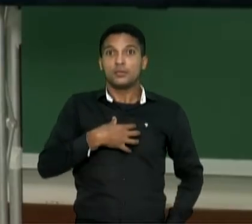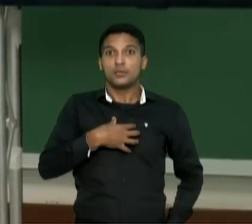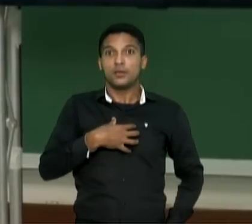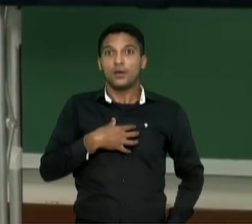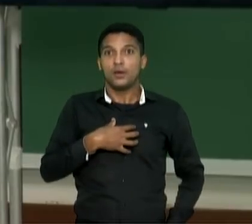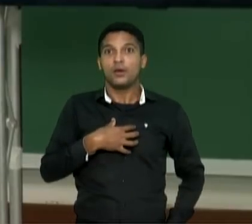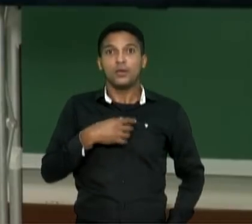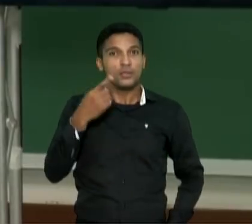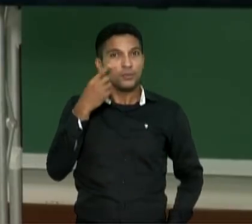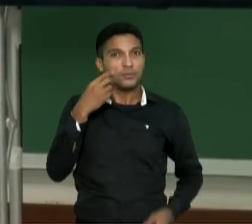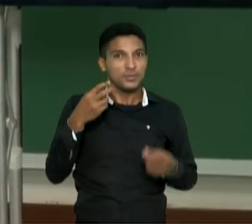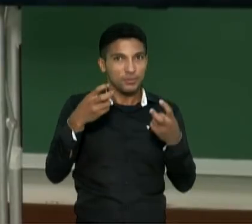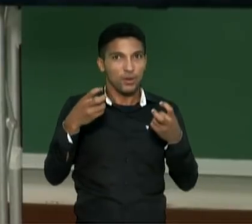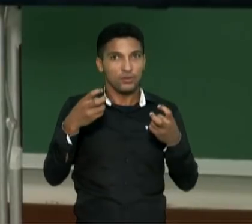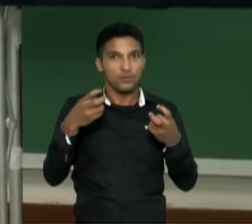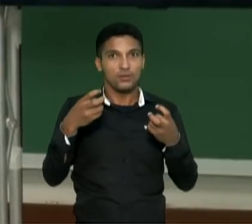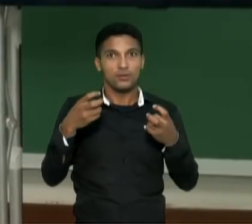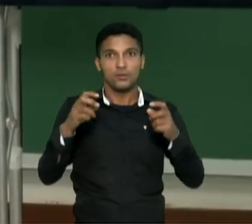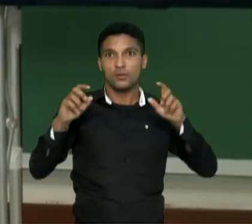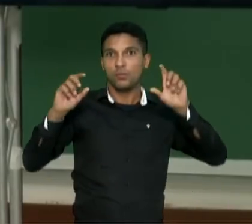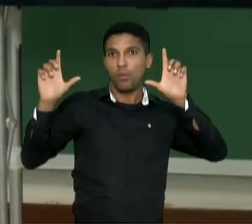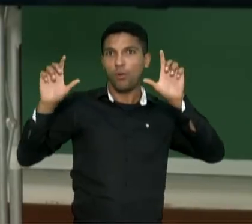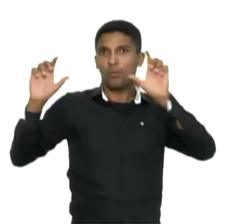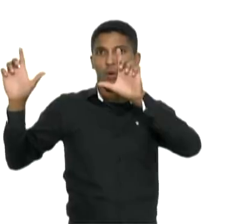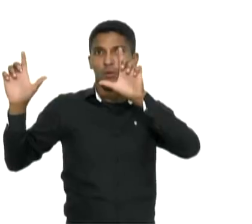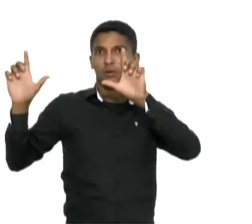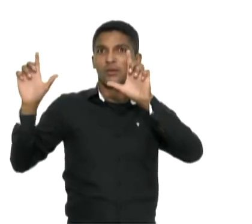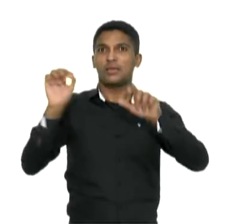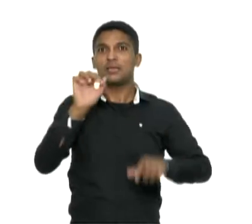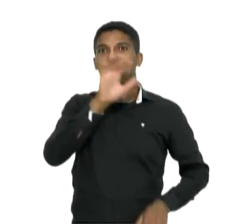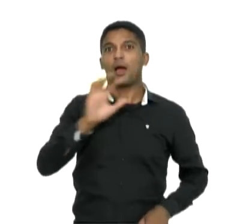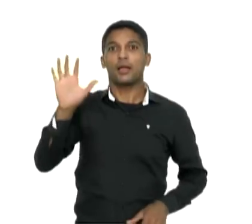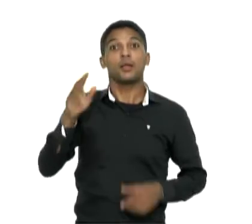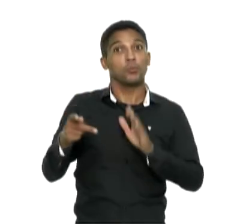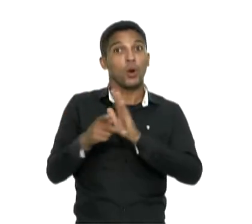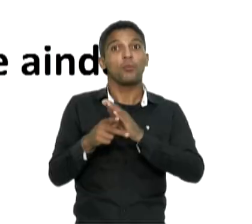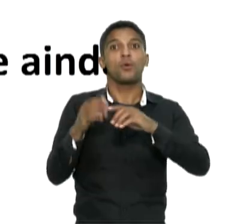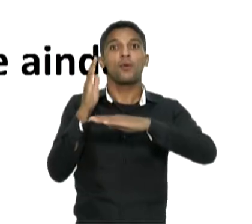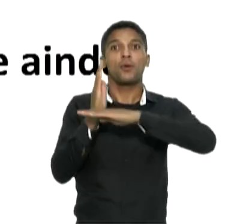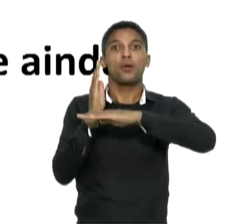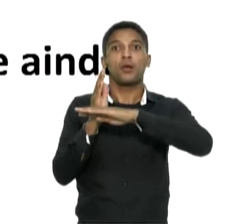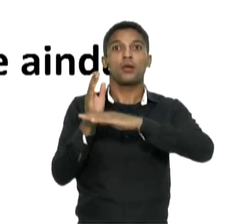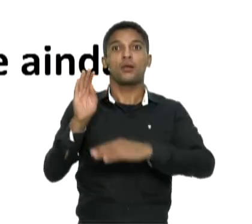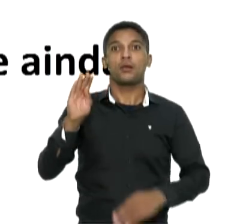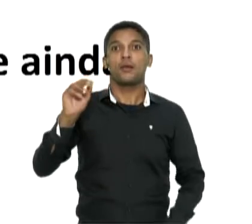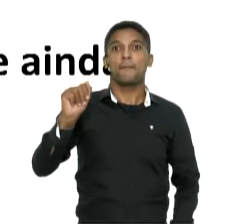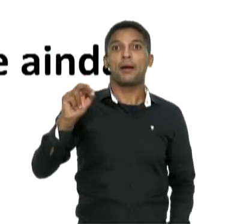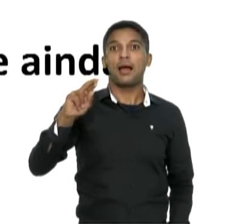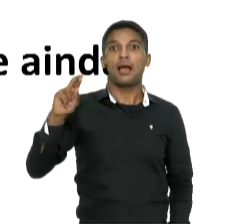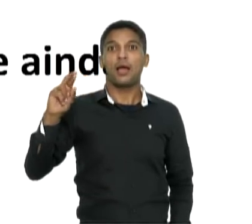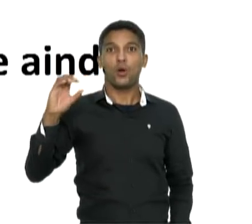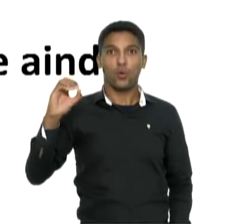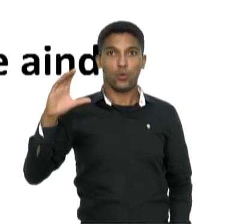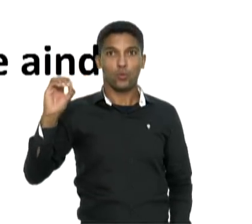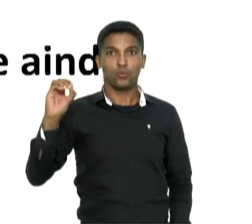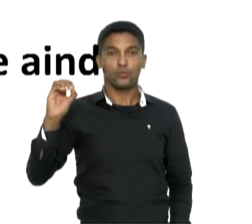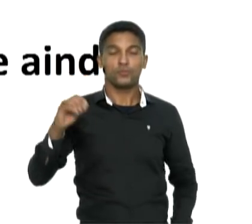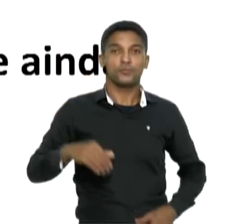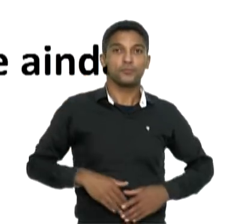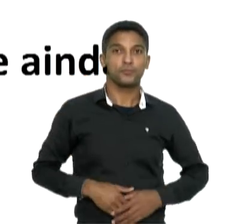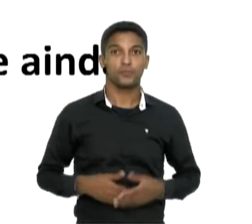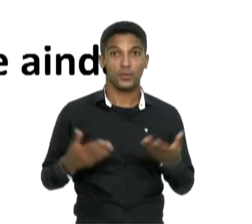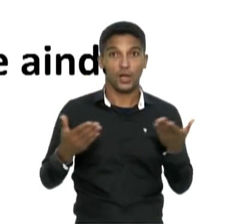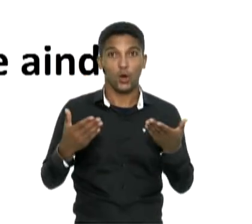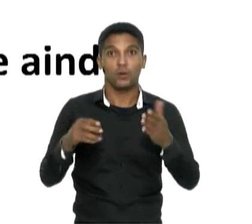poses mais nesse sentido também, então pense no Barroco. Questão número 3. Sobre o Barroco